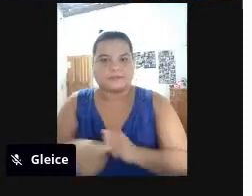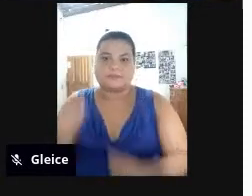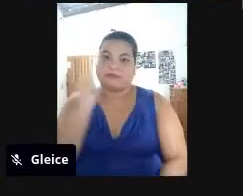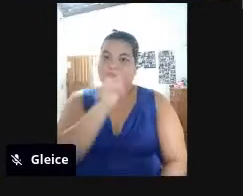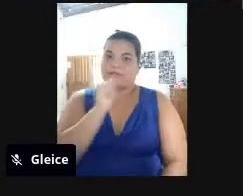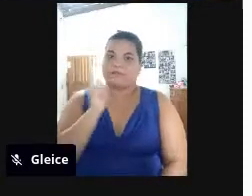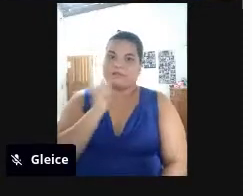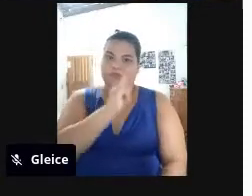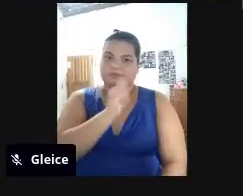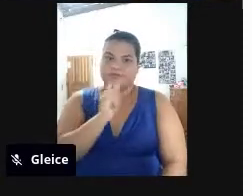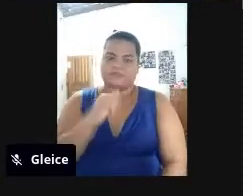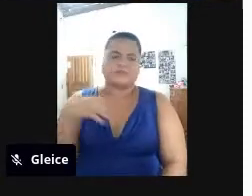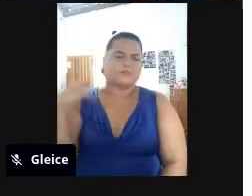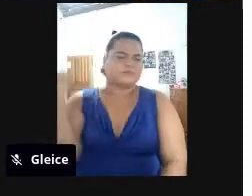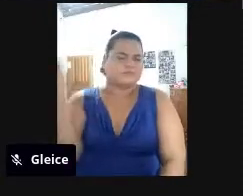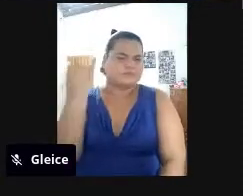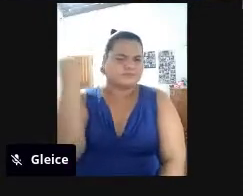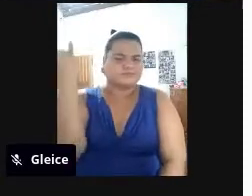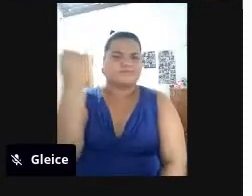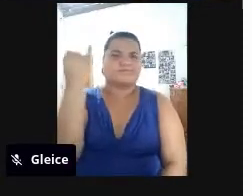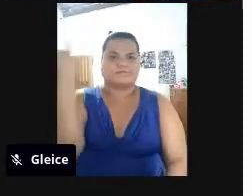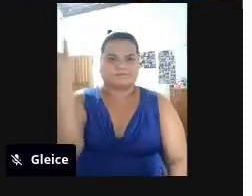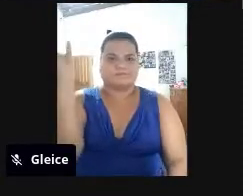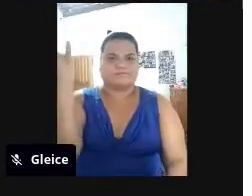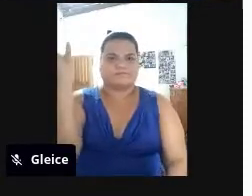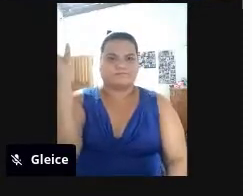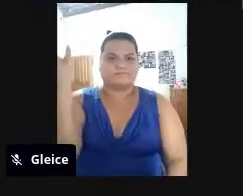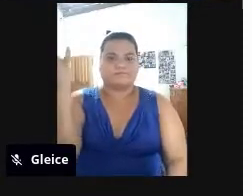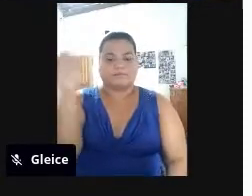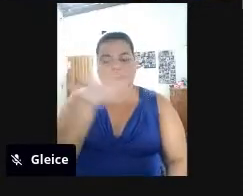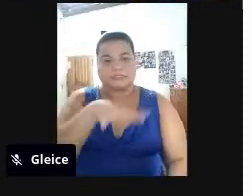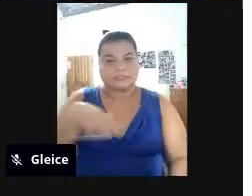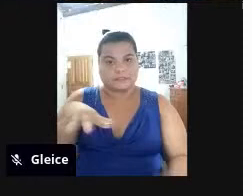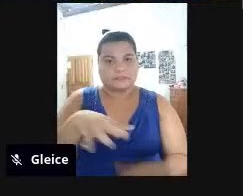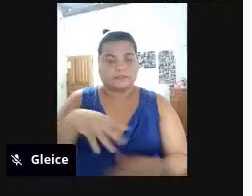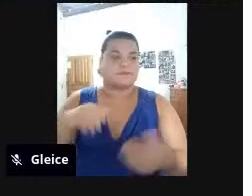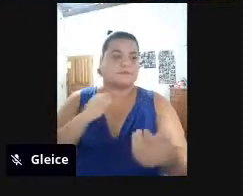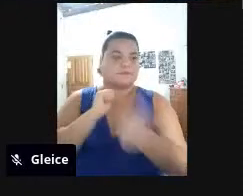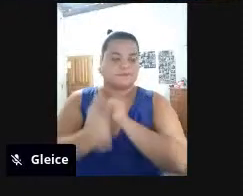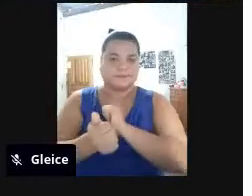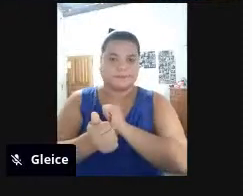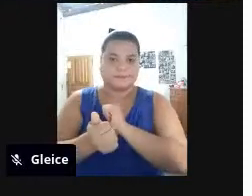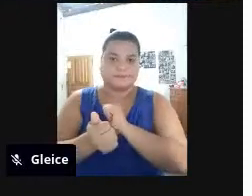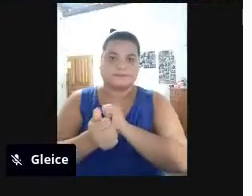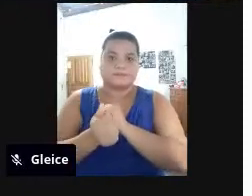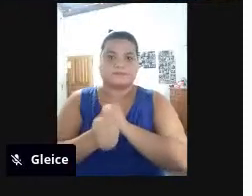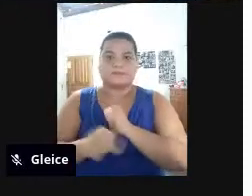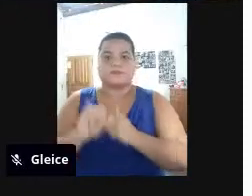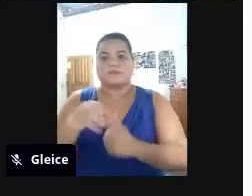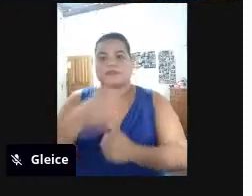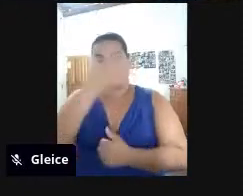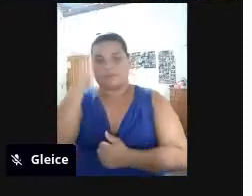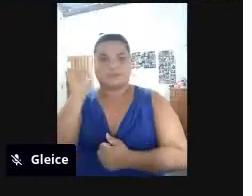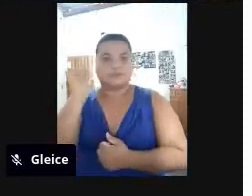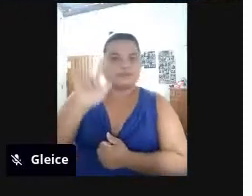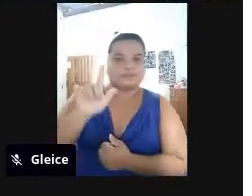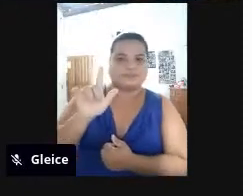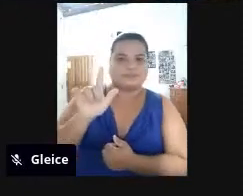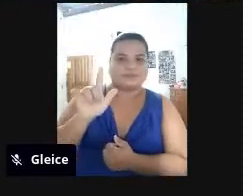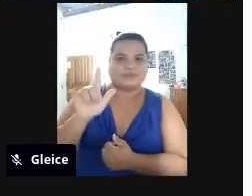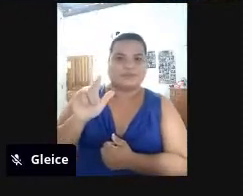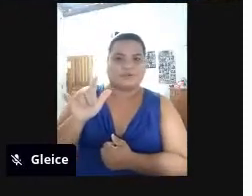do esporte. Então, indivíduos que a gente não atinge sua necessidade, isso está associado com queda de